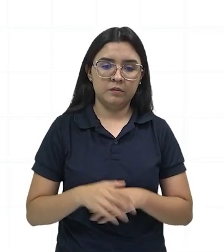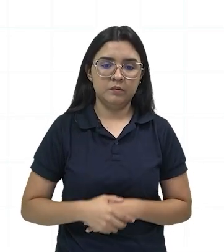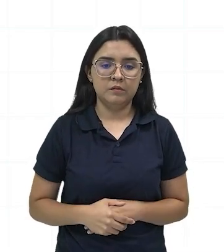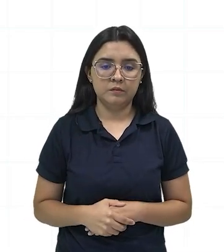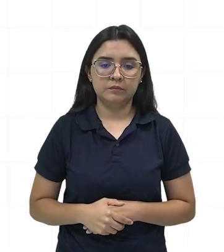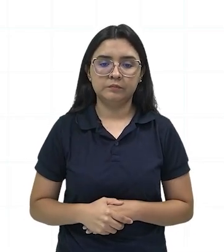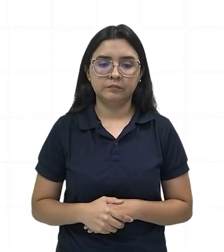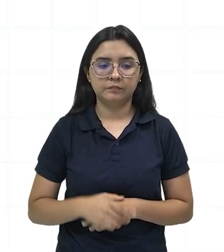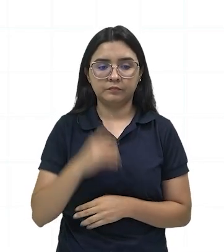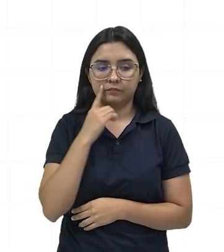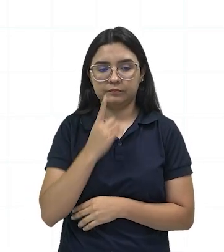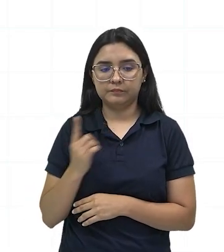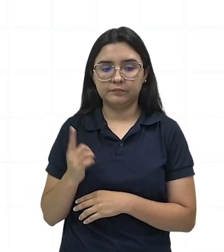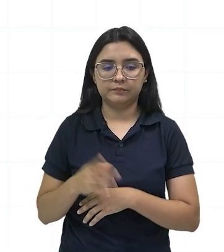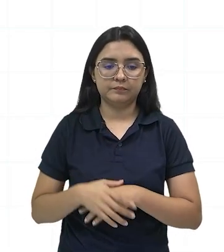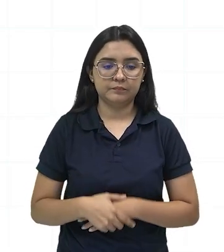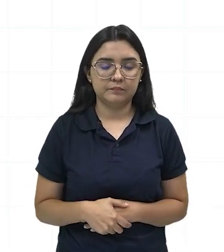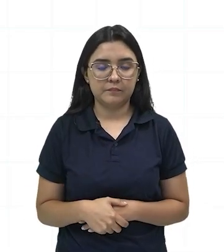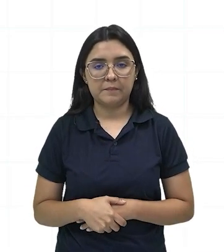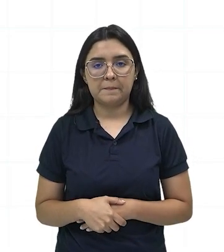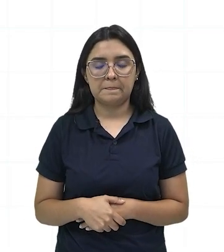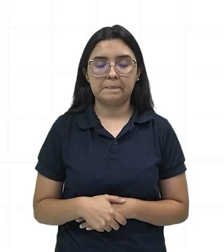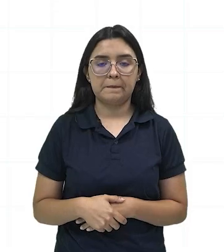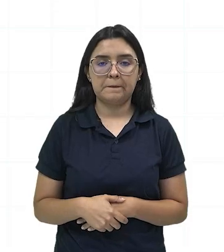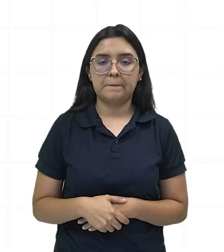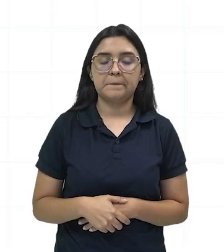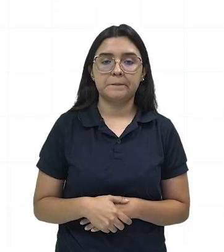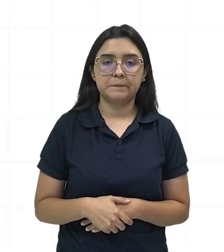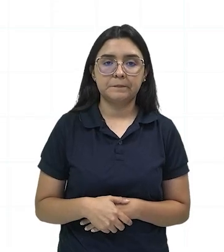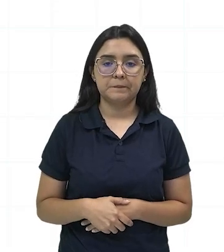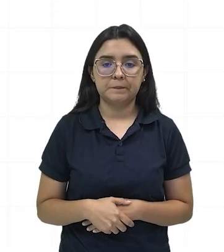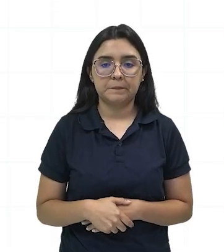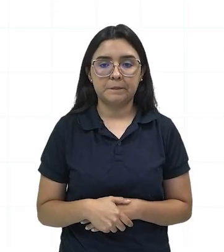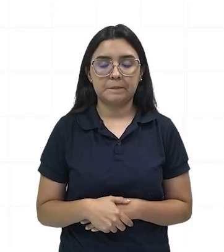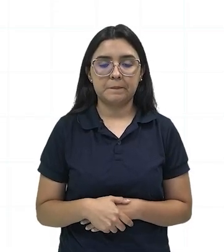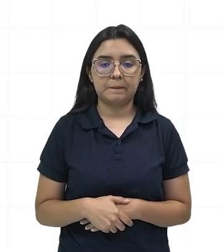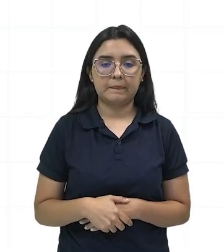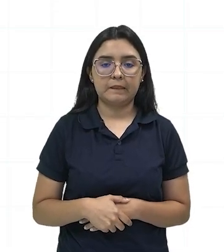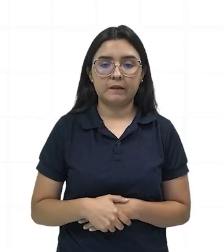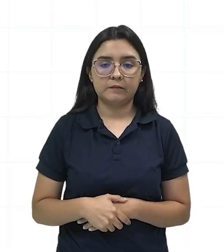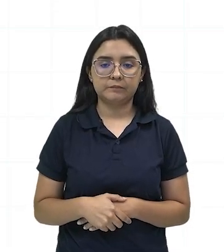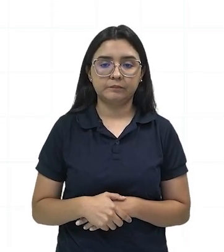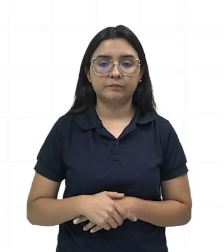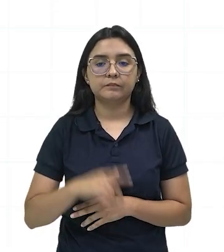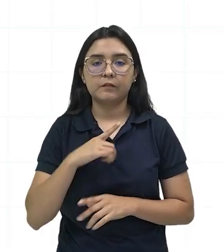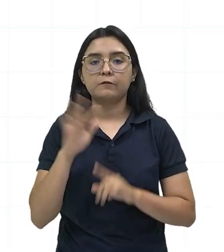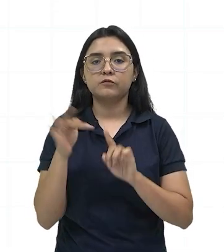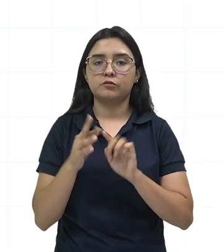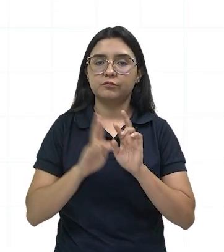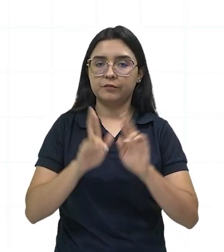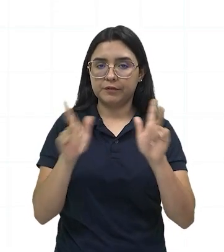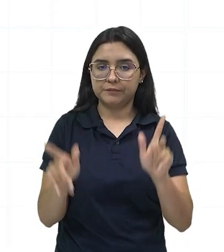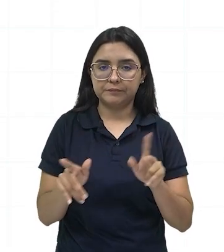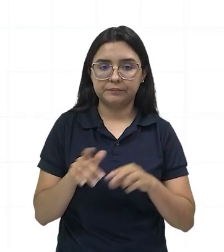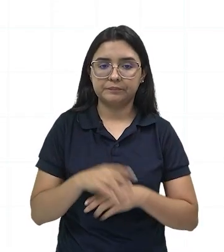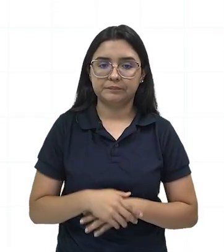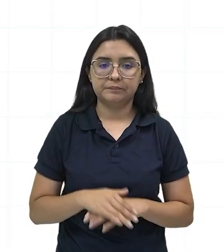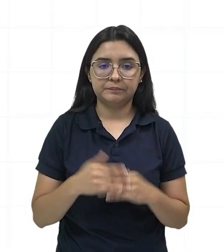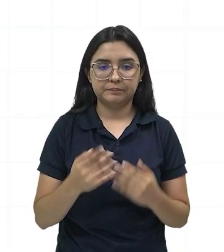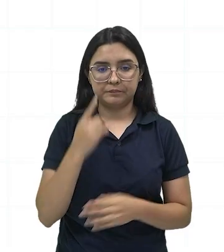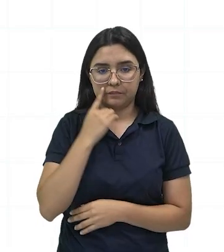o gerúndio e o particípio. Porque geralmente, não é sempre, mas elas exercem funções diferentes. No